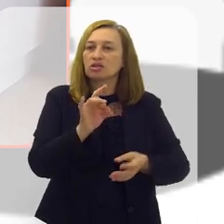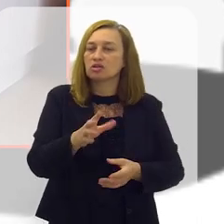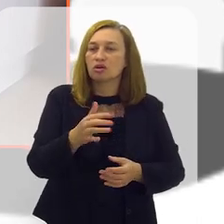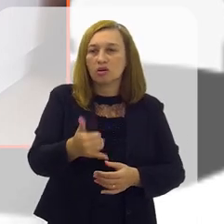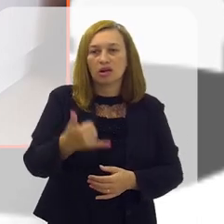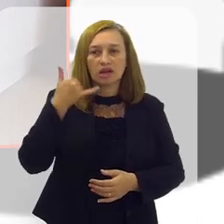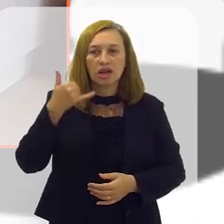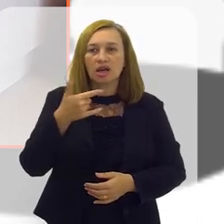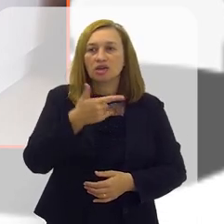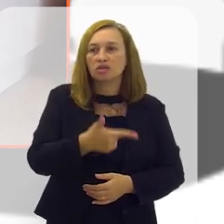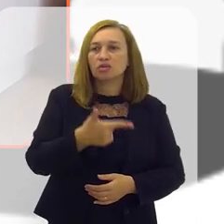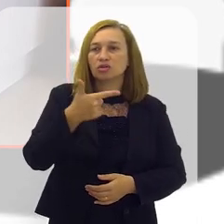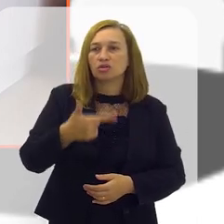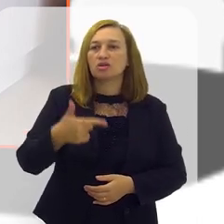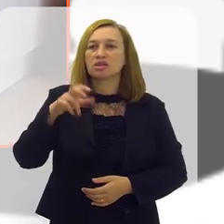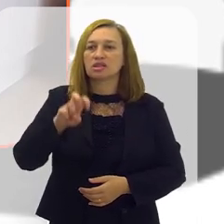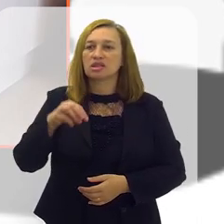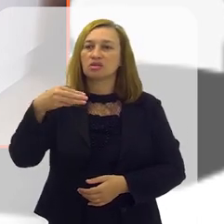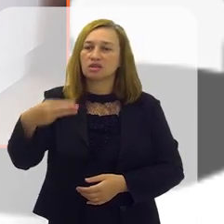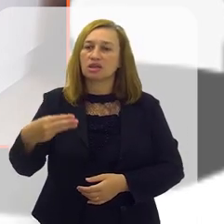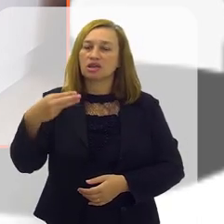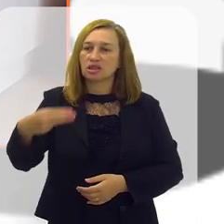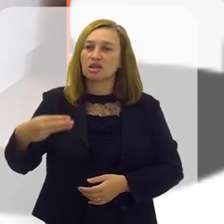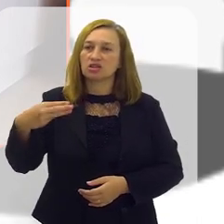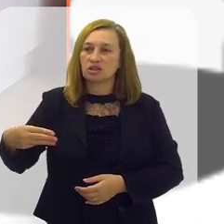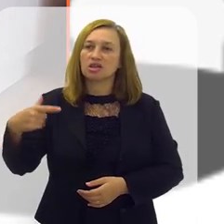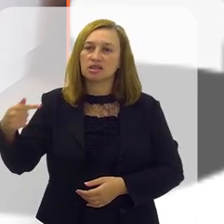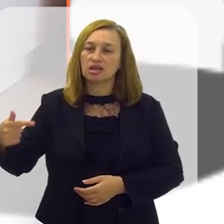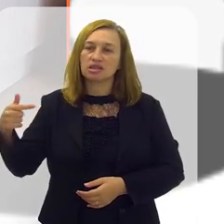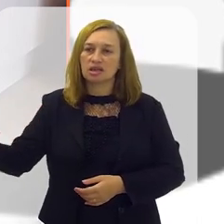esse número que eu falei, o 2253-3377,